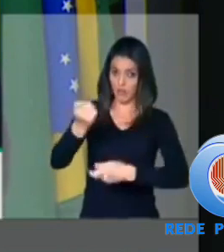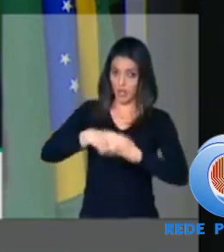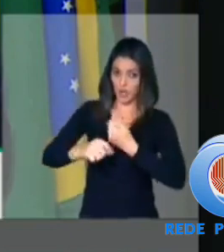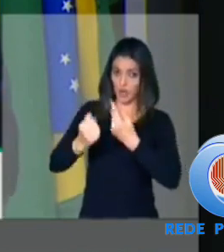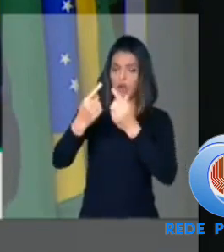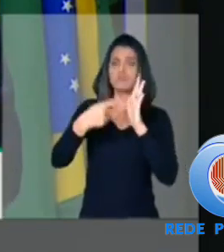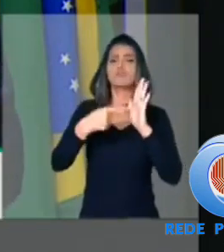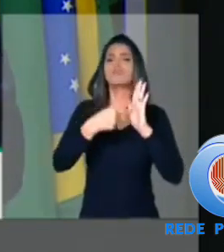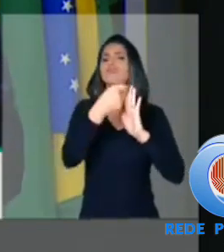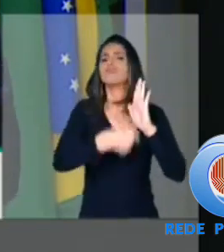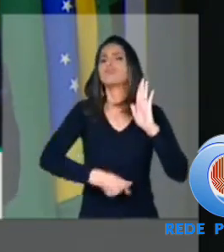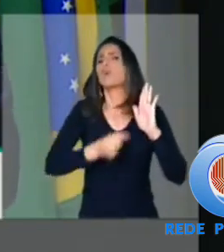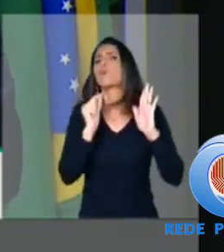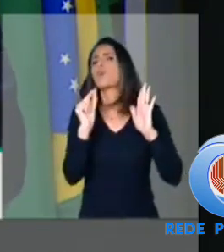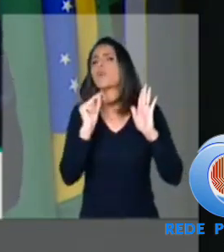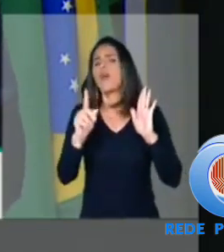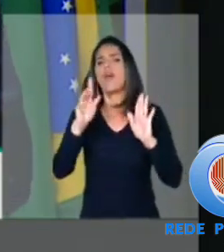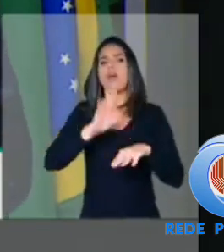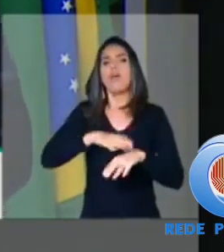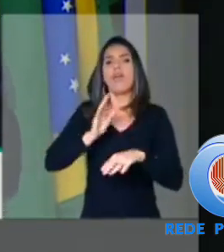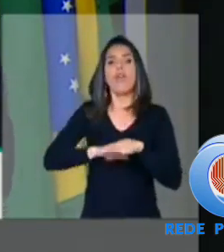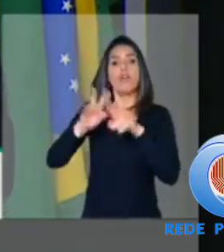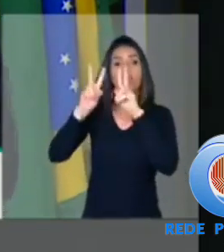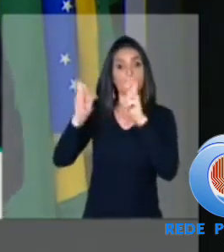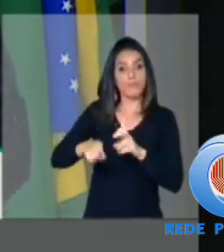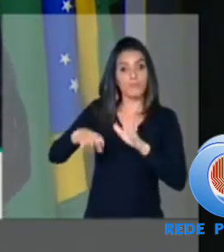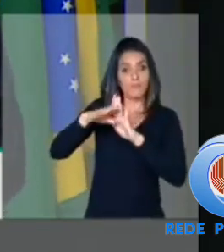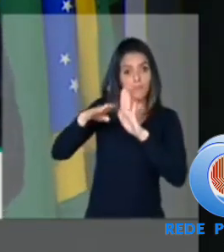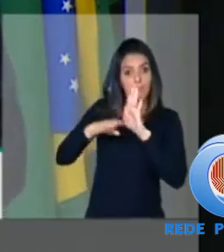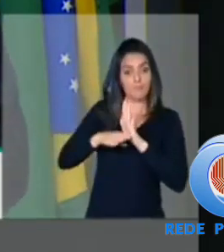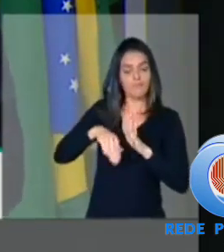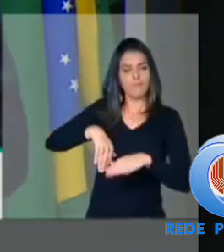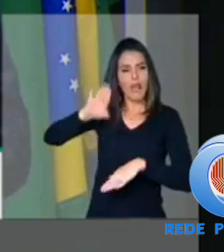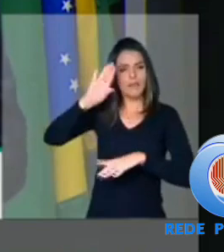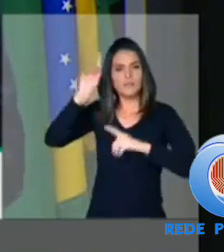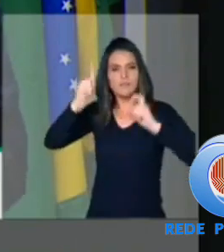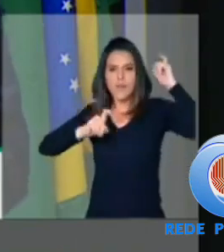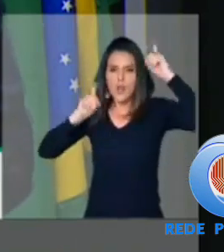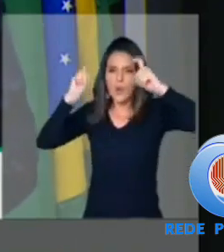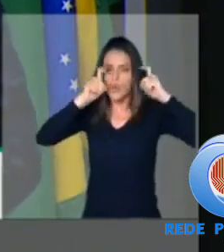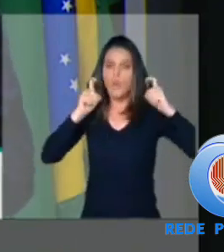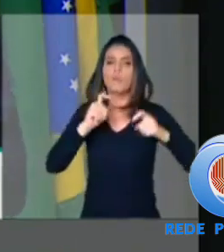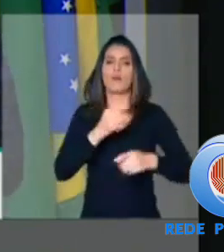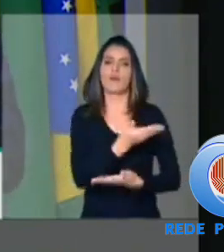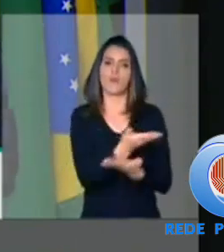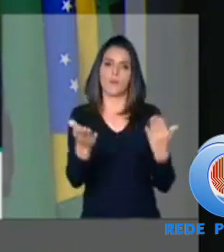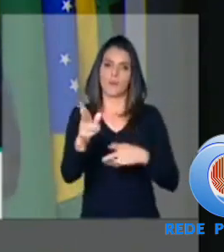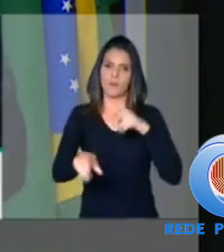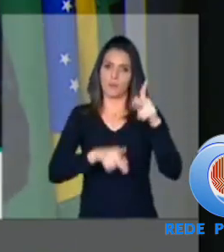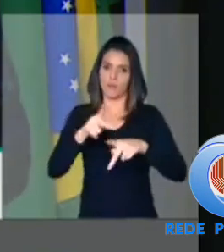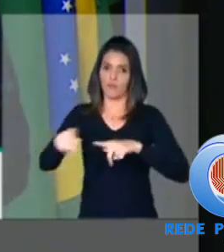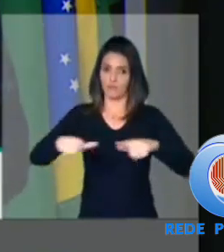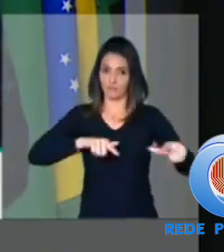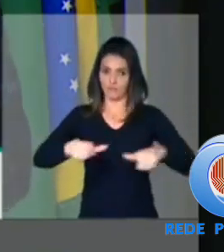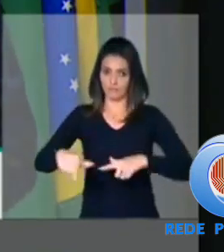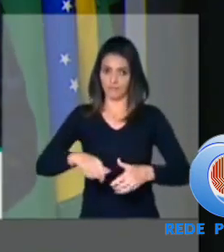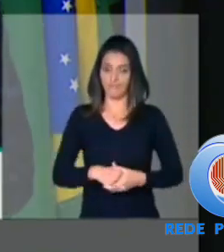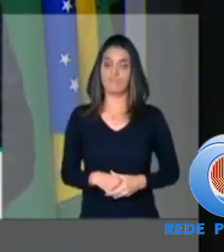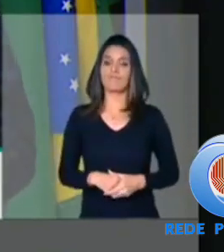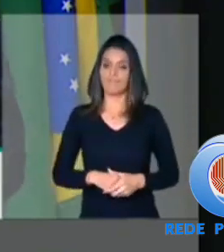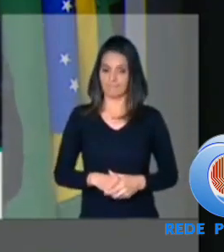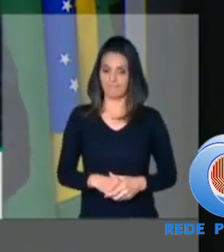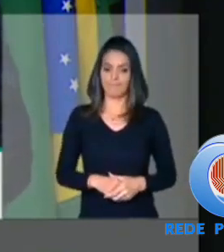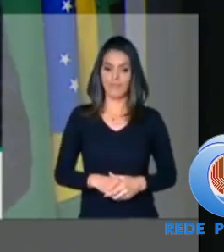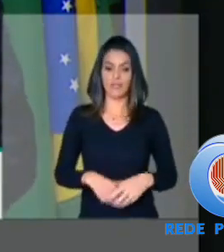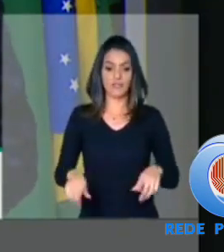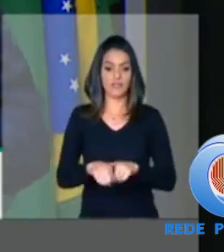trata exatamente sobre uma das pautas que mais preocupam cada trabalhador, cada